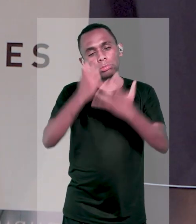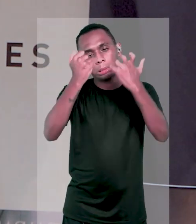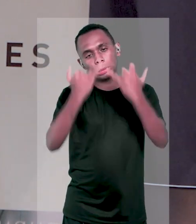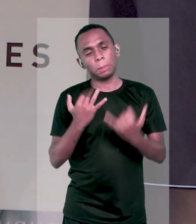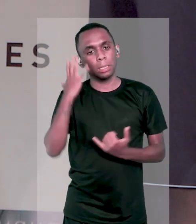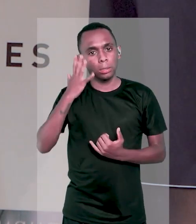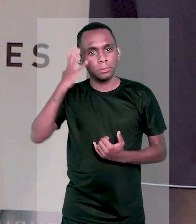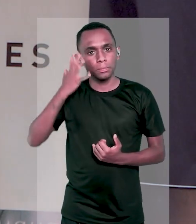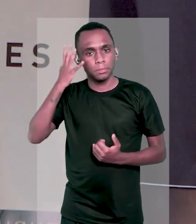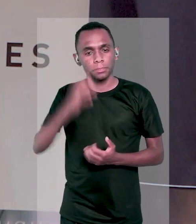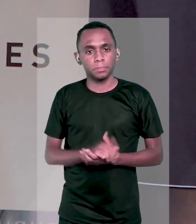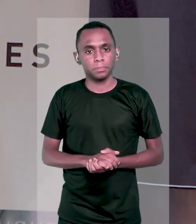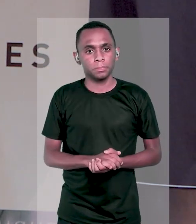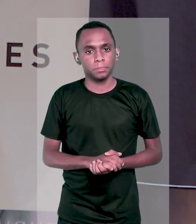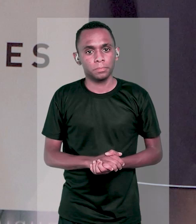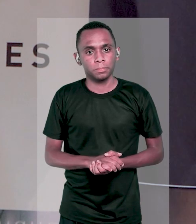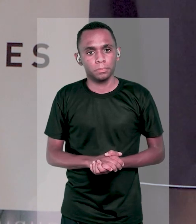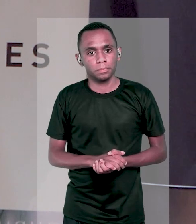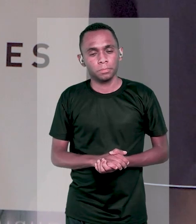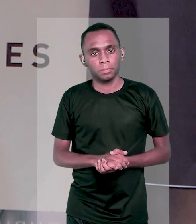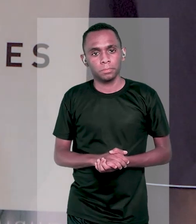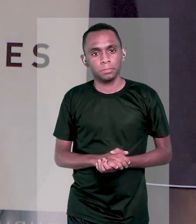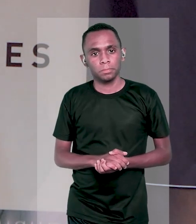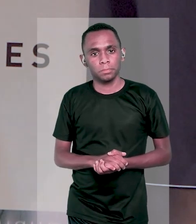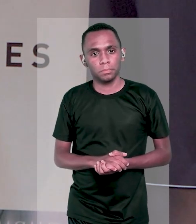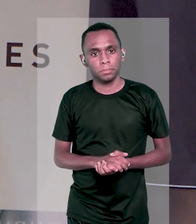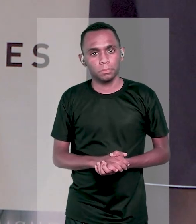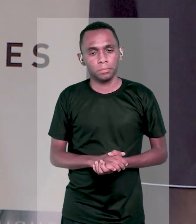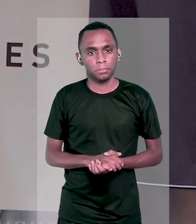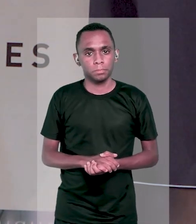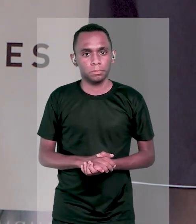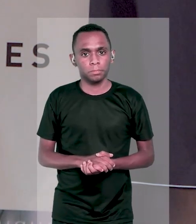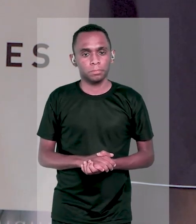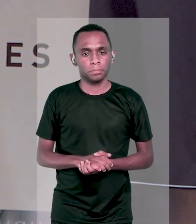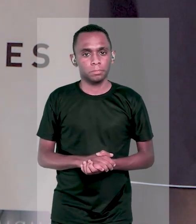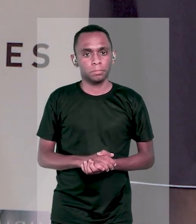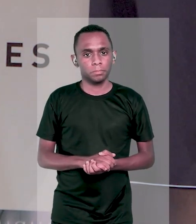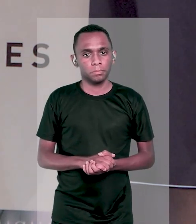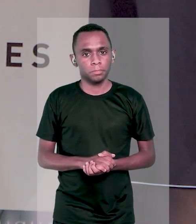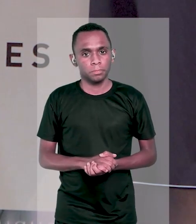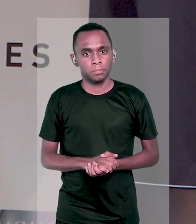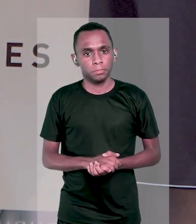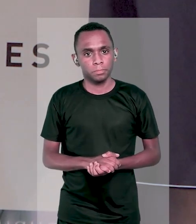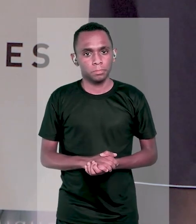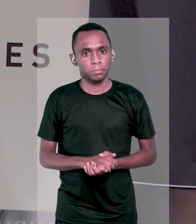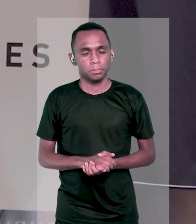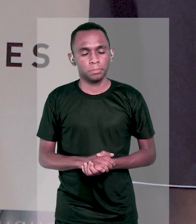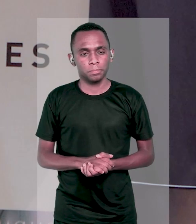semanas galeria que pertence à prefeitura no dia da